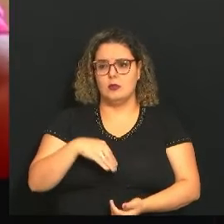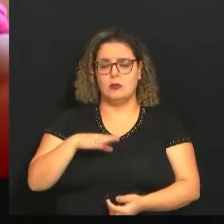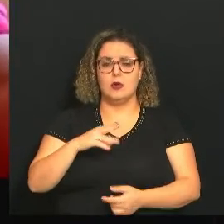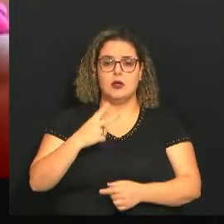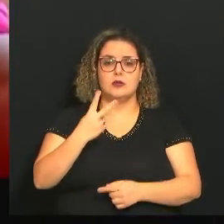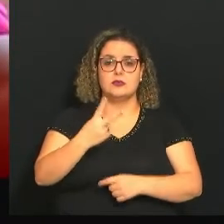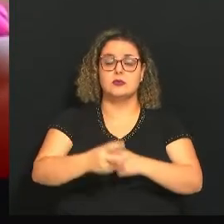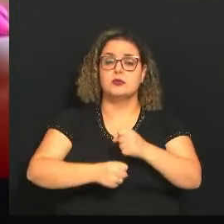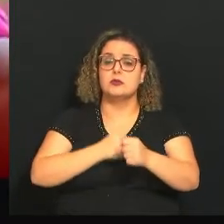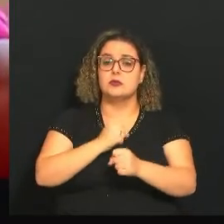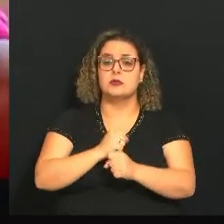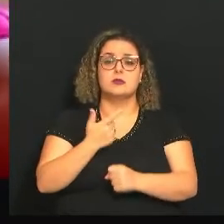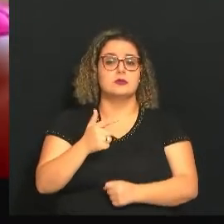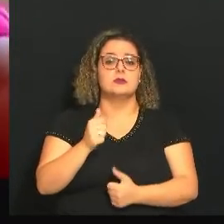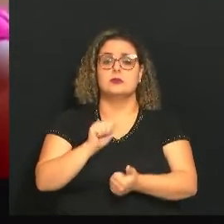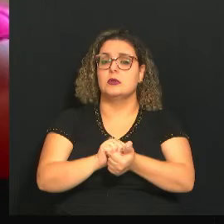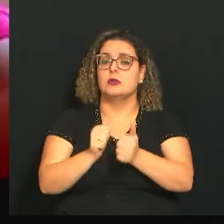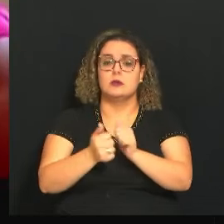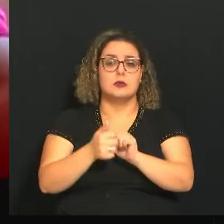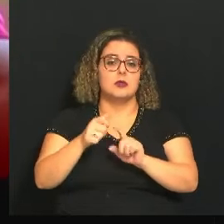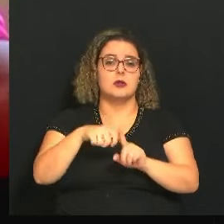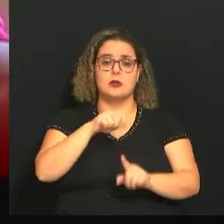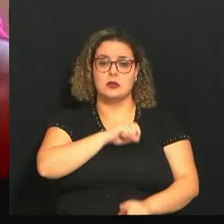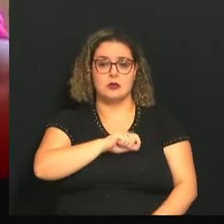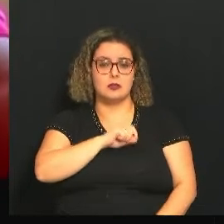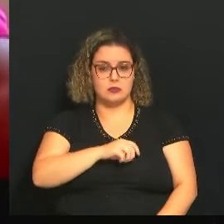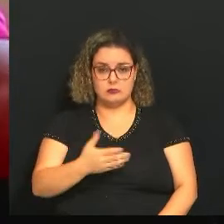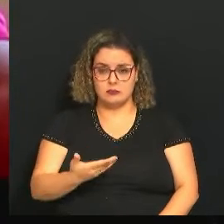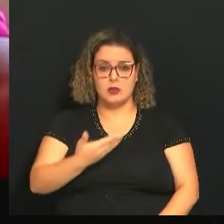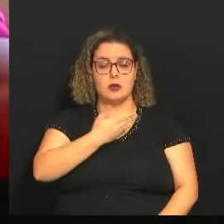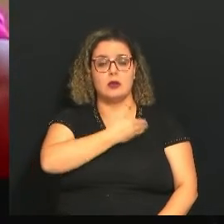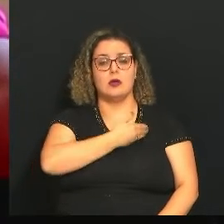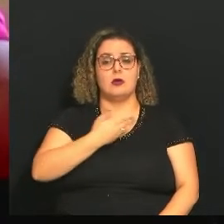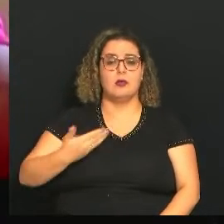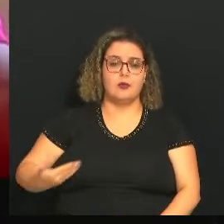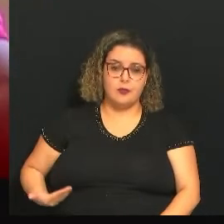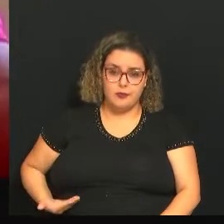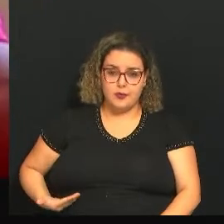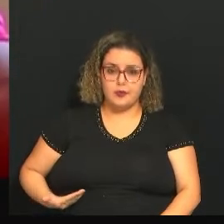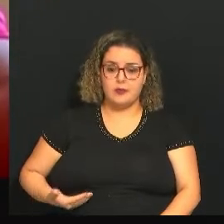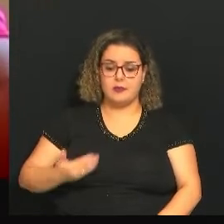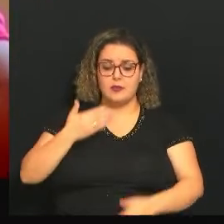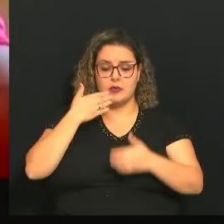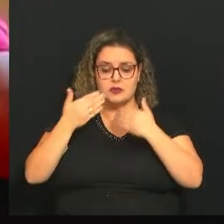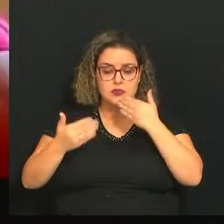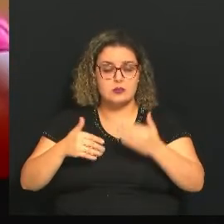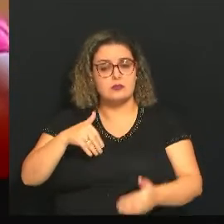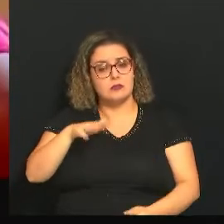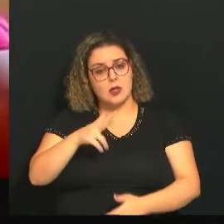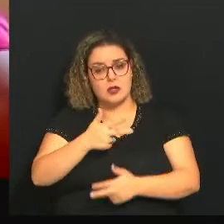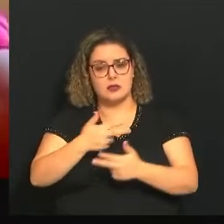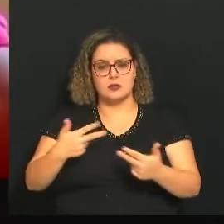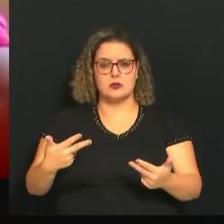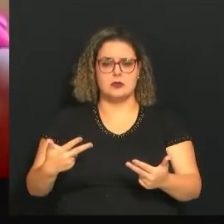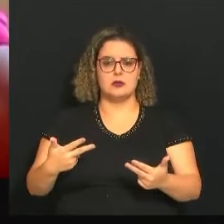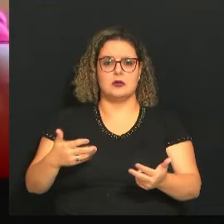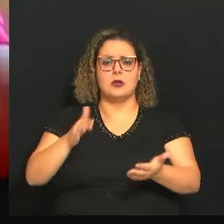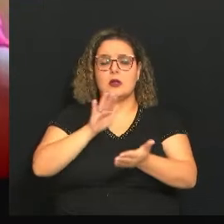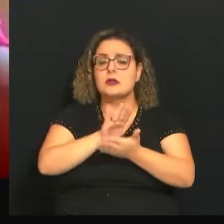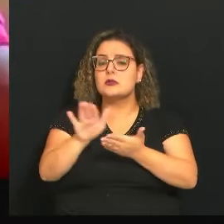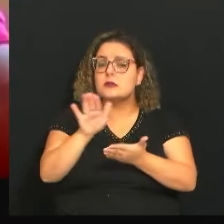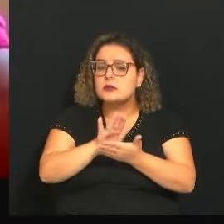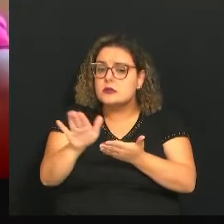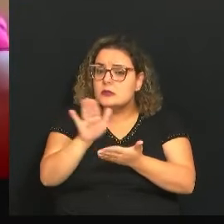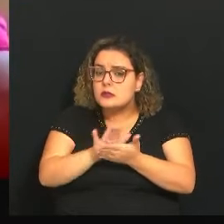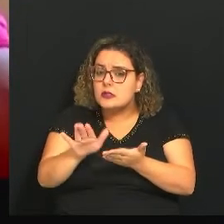reajuste salarial, e o governo agora veio com um abono, né? Então, é uma vergonha. Esse gasto com folha é